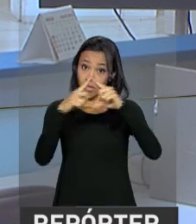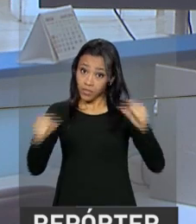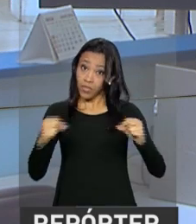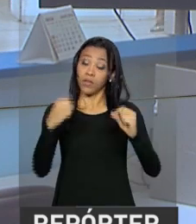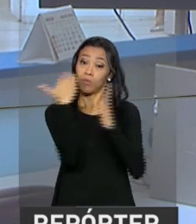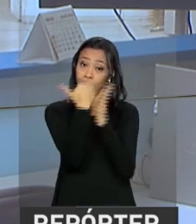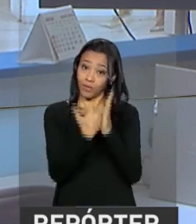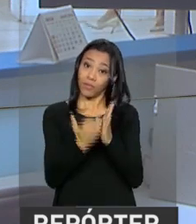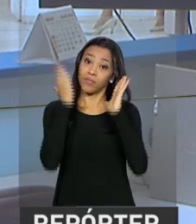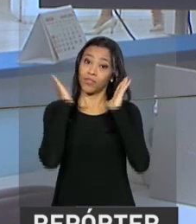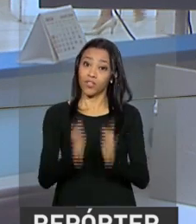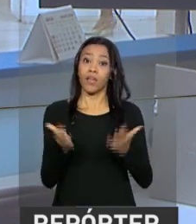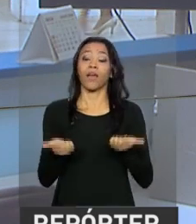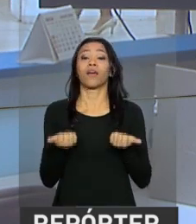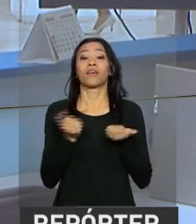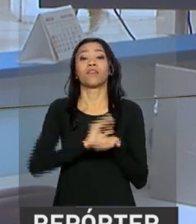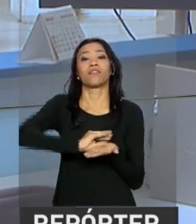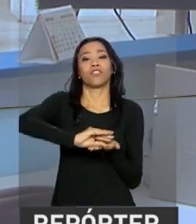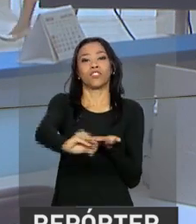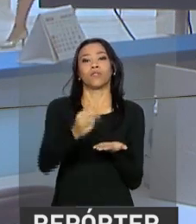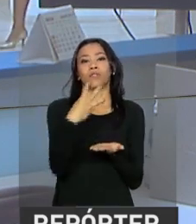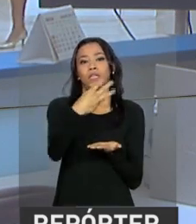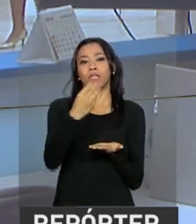Minha Casa Minha Vida já investiu